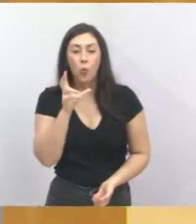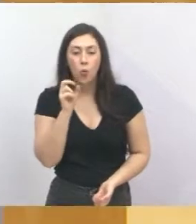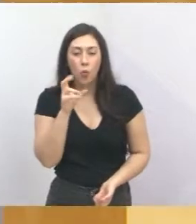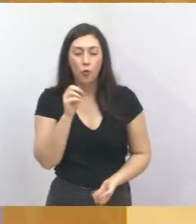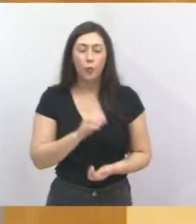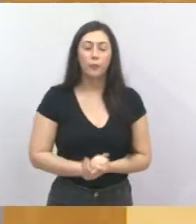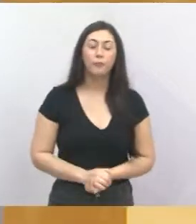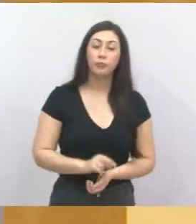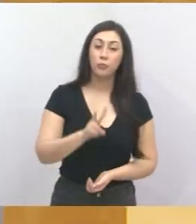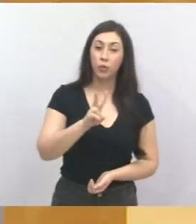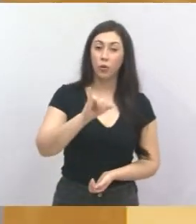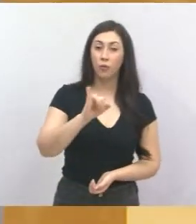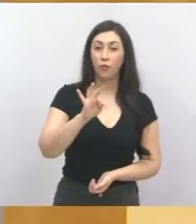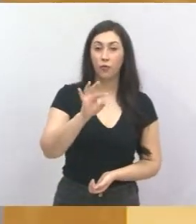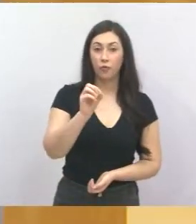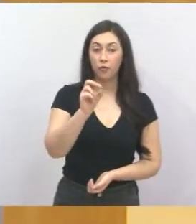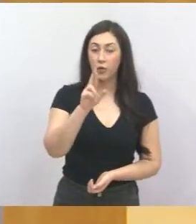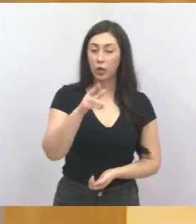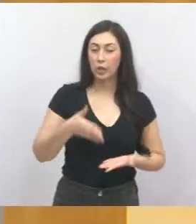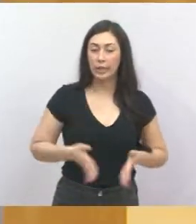ele nasceu no dia